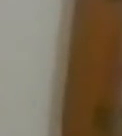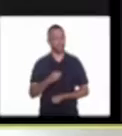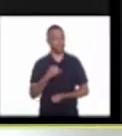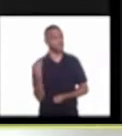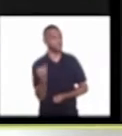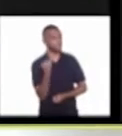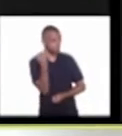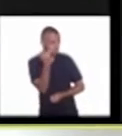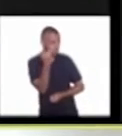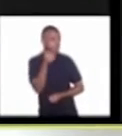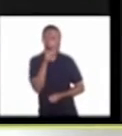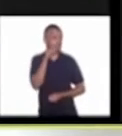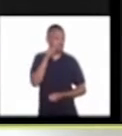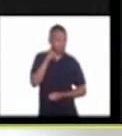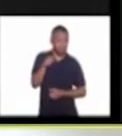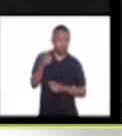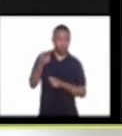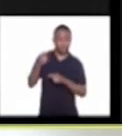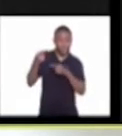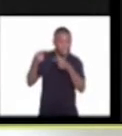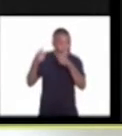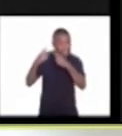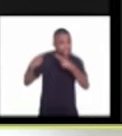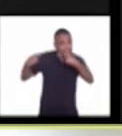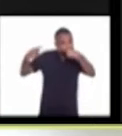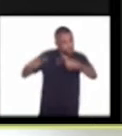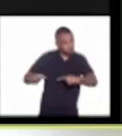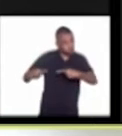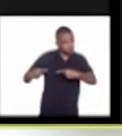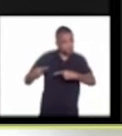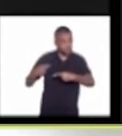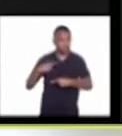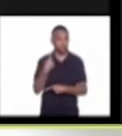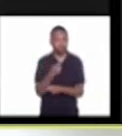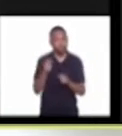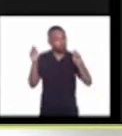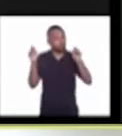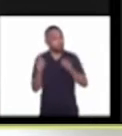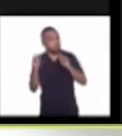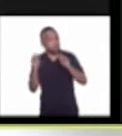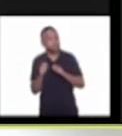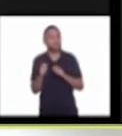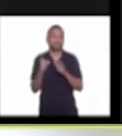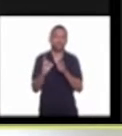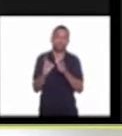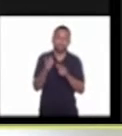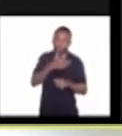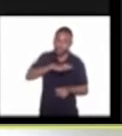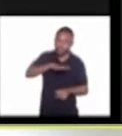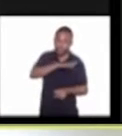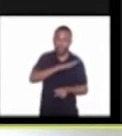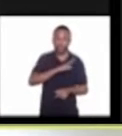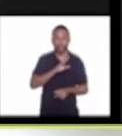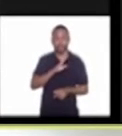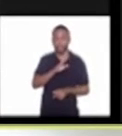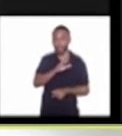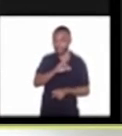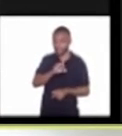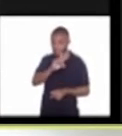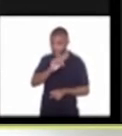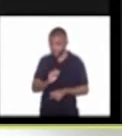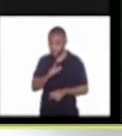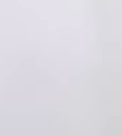industrialização. Se o gás for reinjetado no sistema, o Rio perde o direito aos royalties e participações especiais